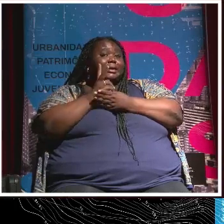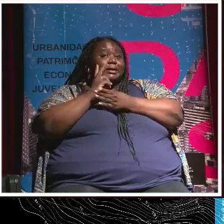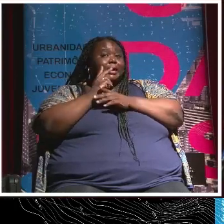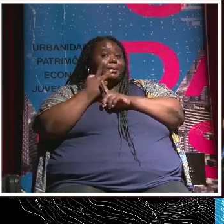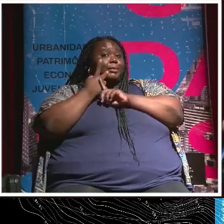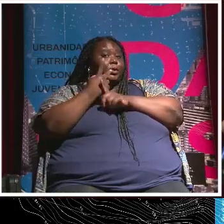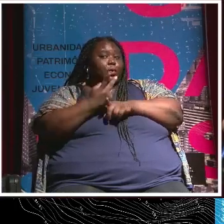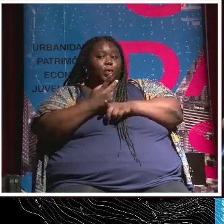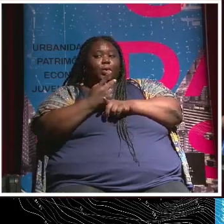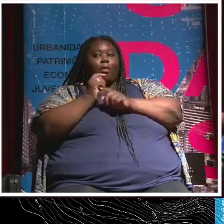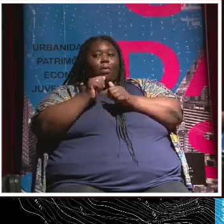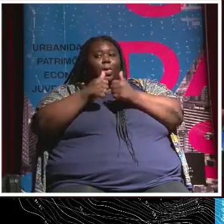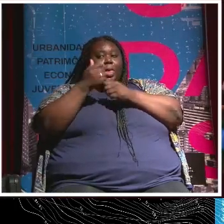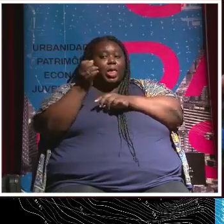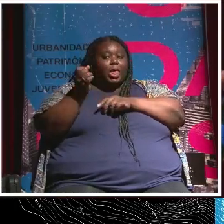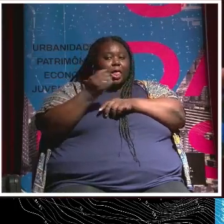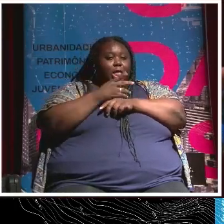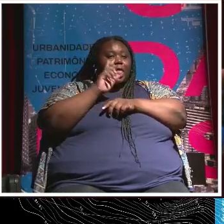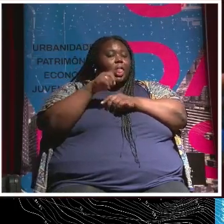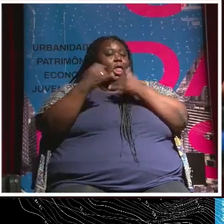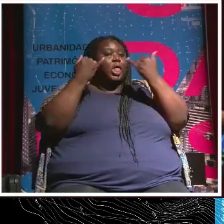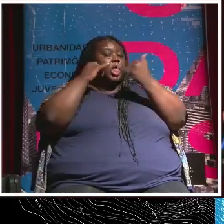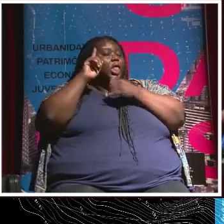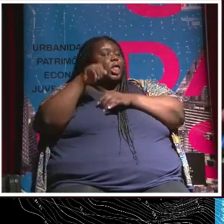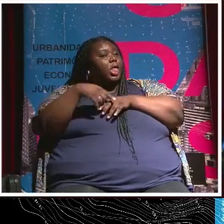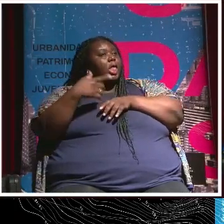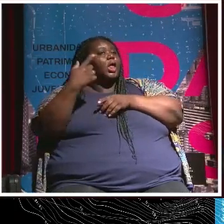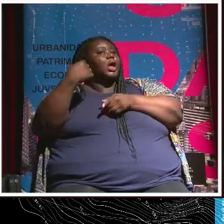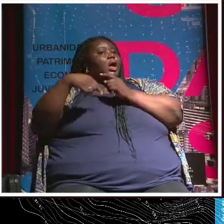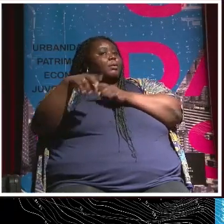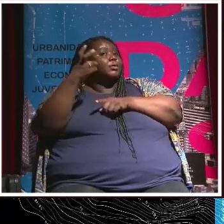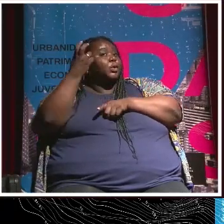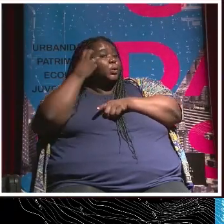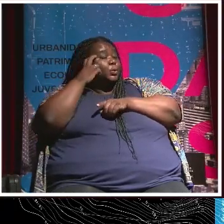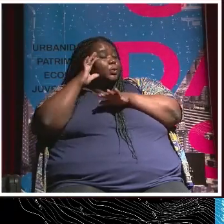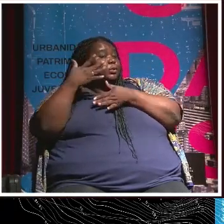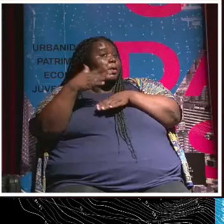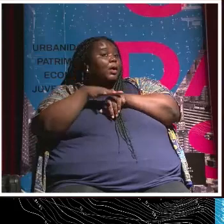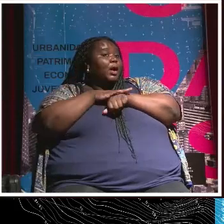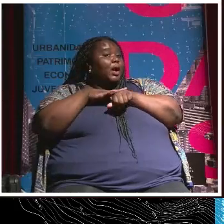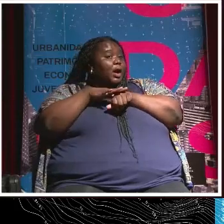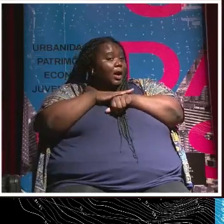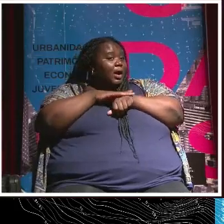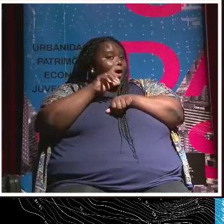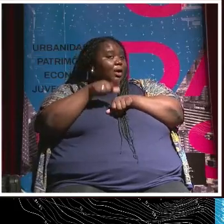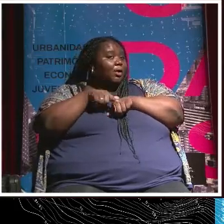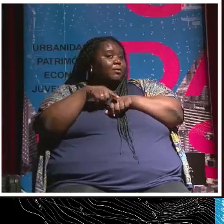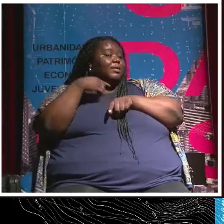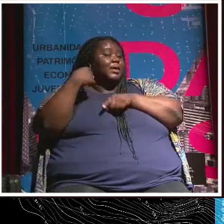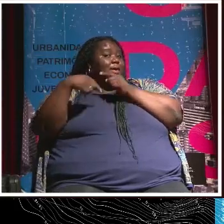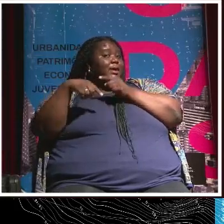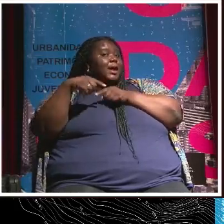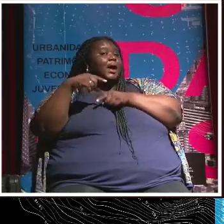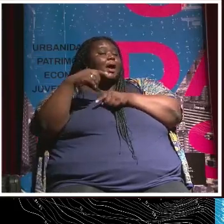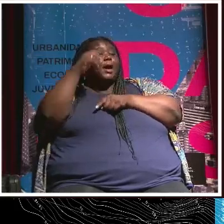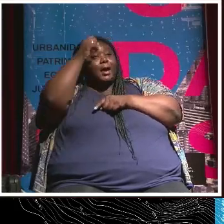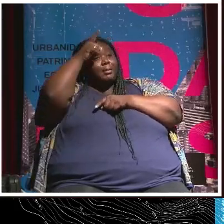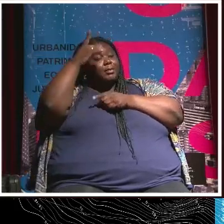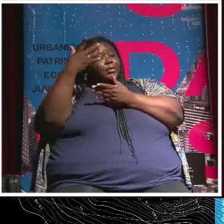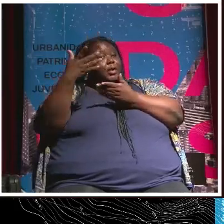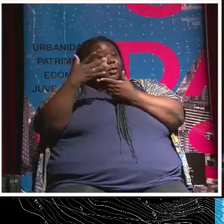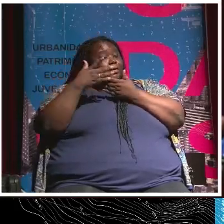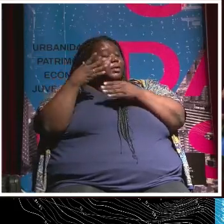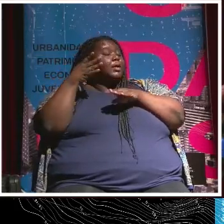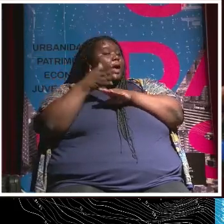busca de novas informações é a política cultural. Então, desse diálogo com as equipes da Prefeitura, eu tenho sido convidado a